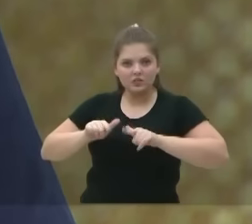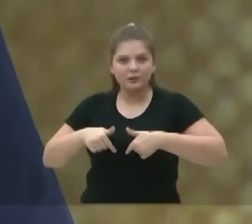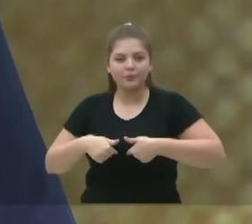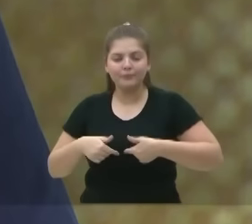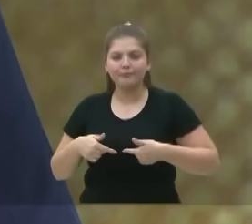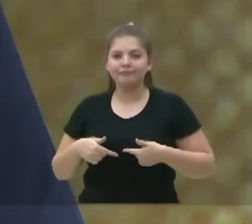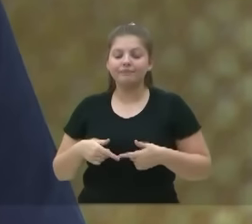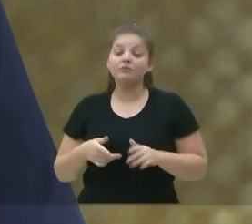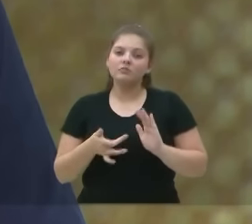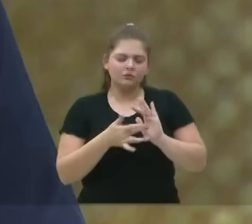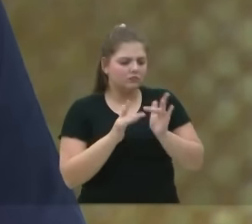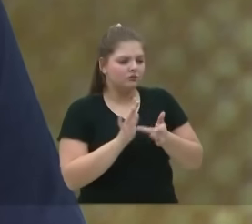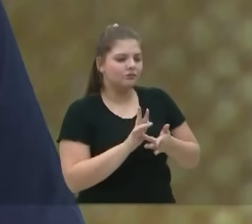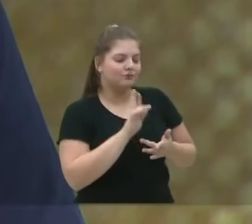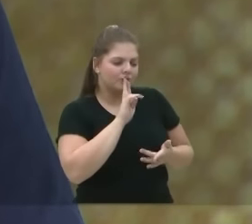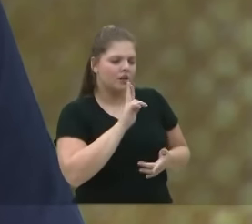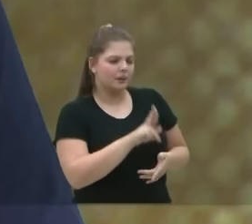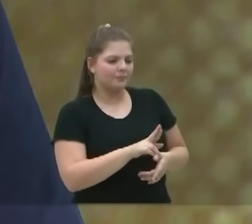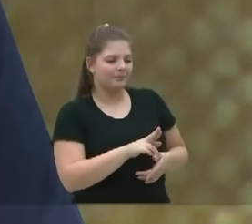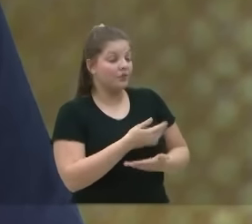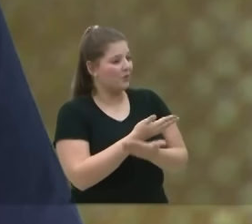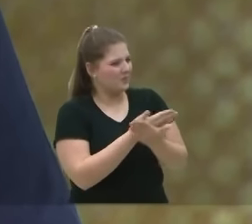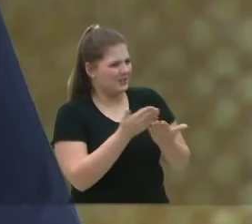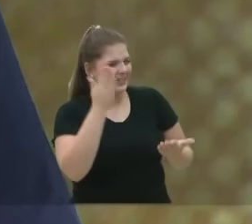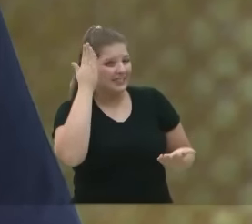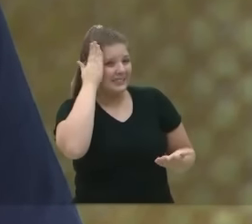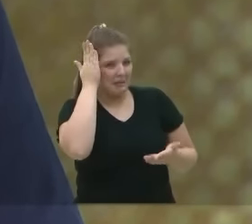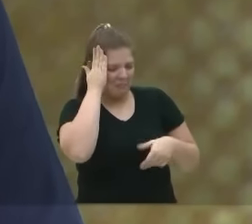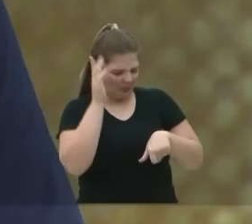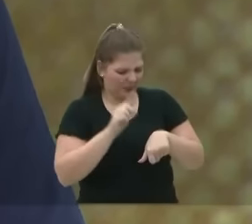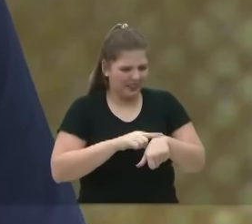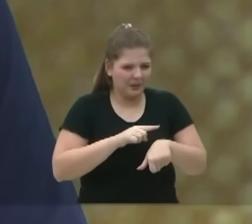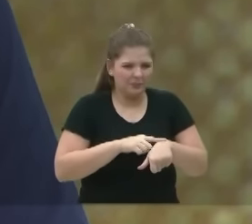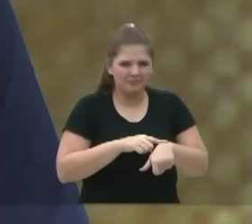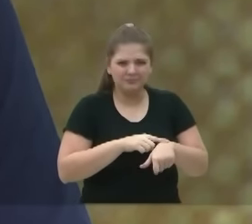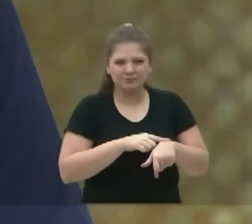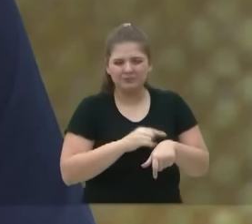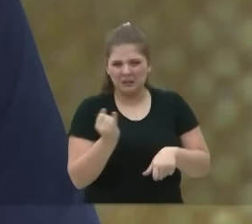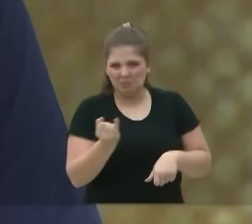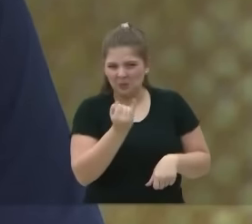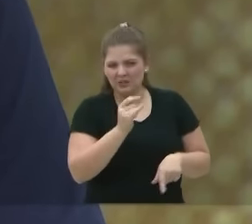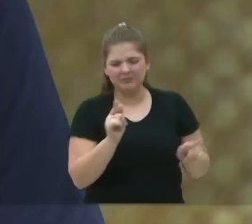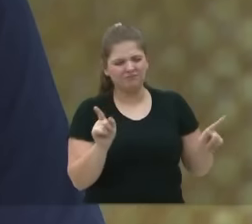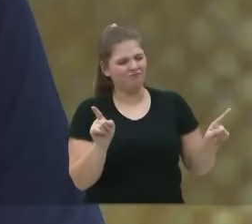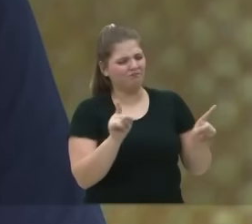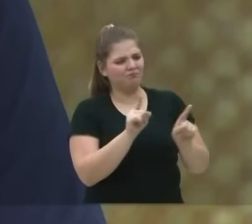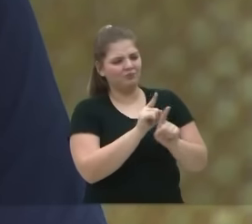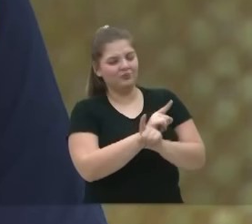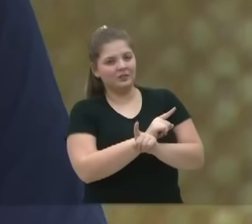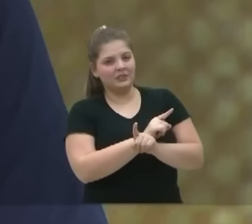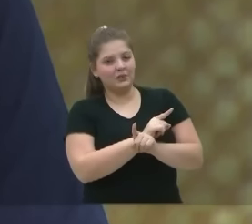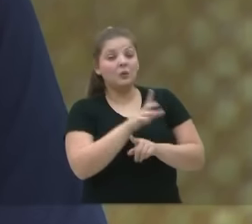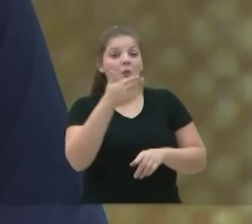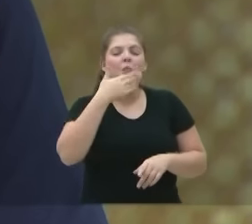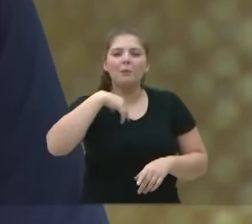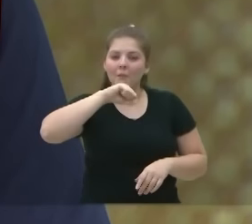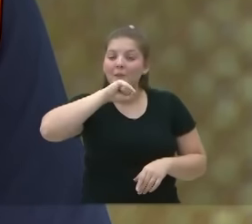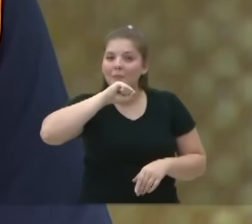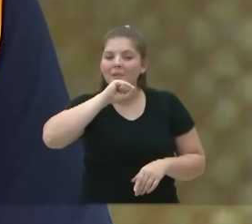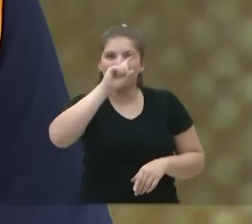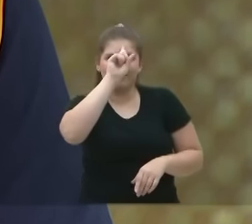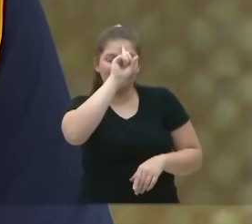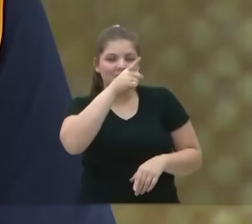respondeu: não vos cabe saber os tempos e os momentos que o Pai determinou com a